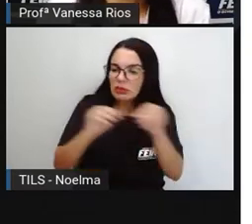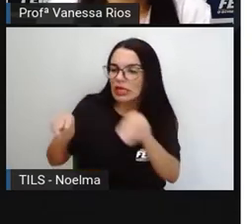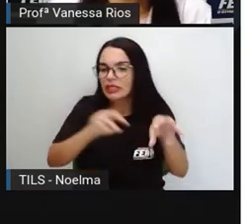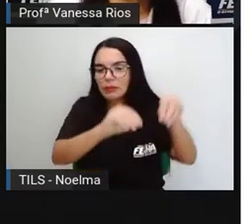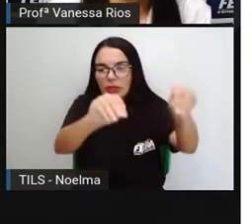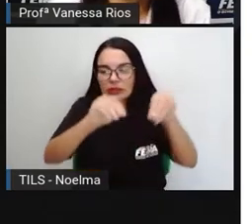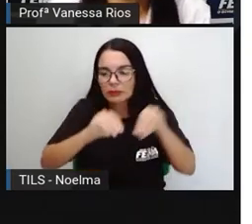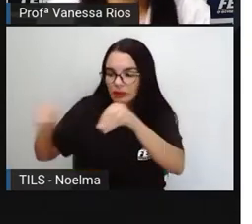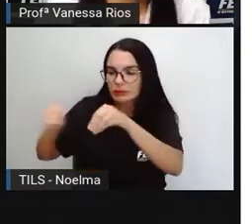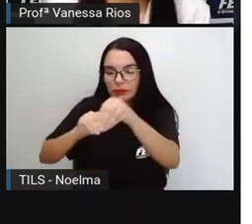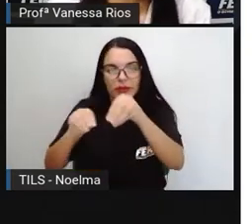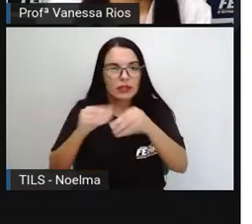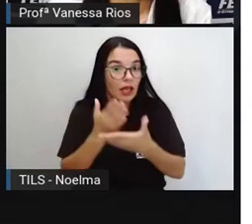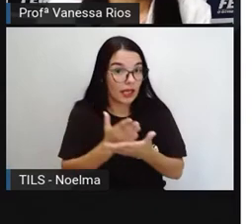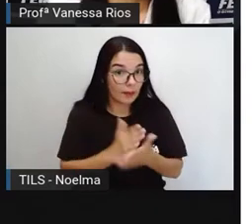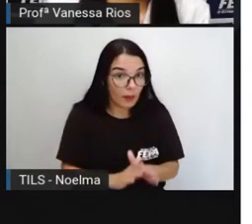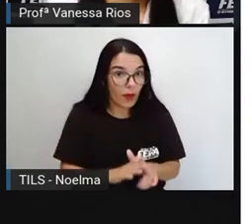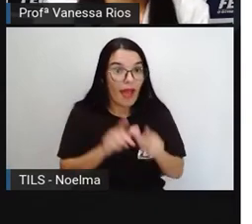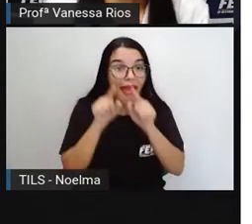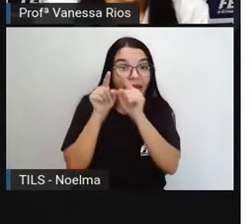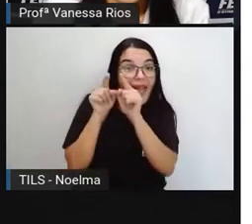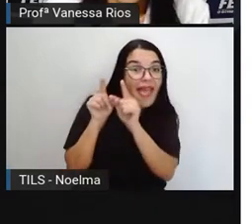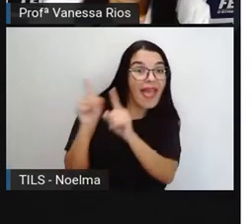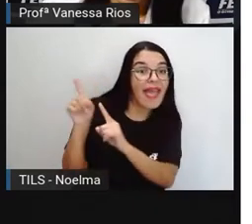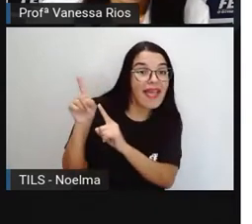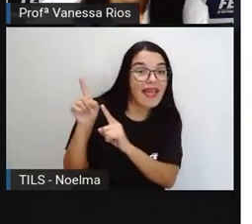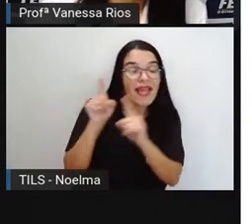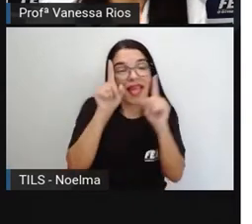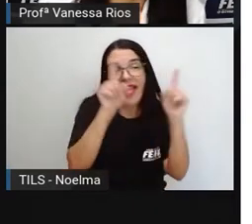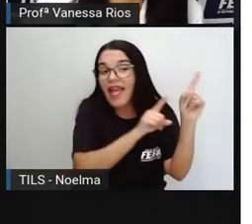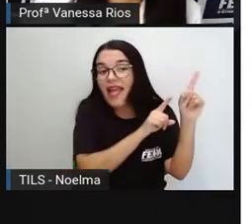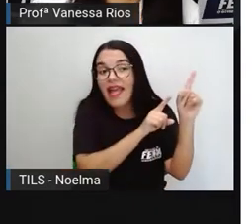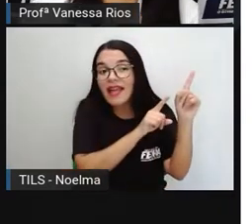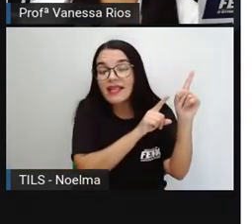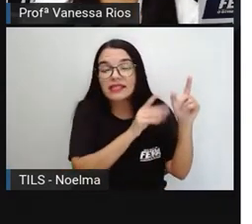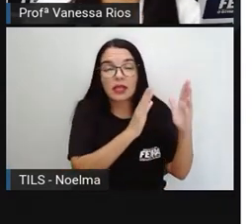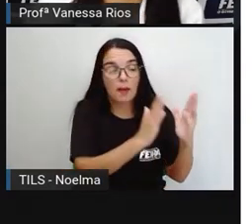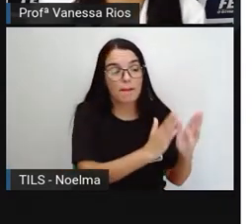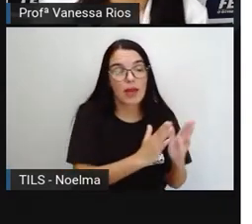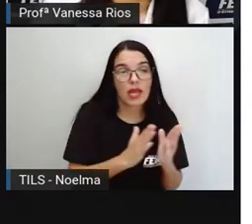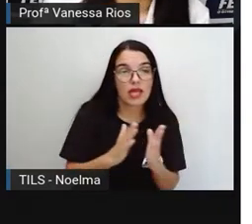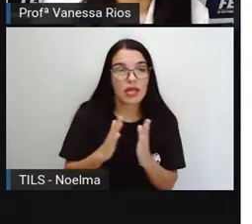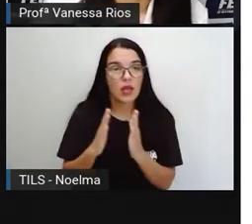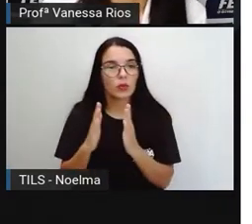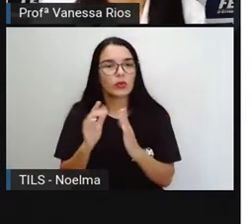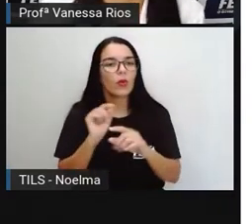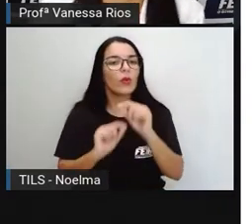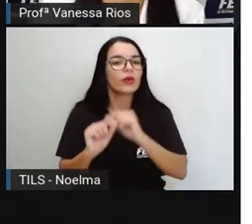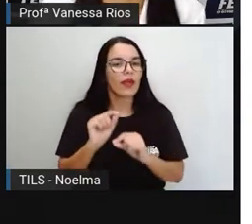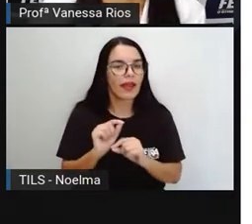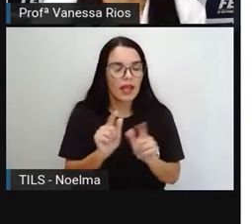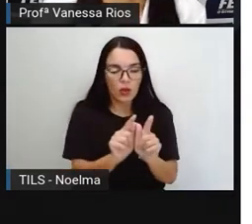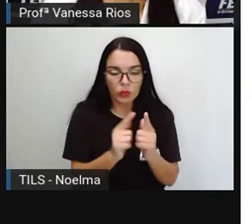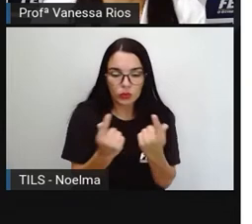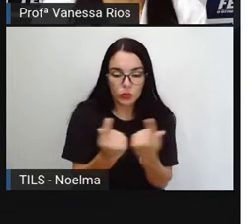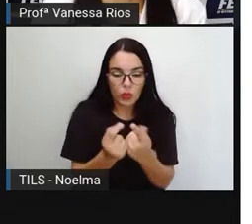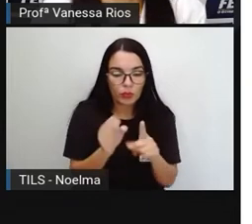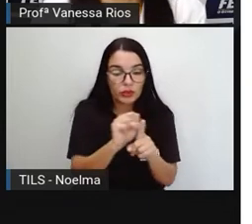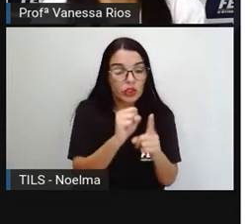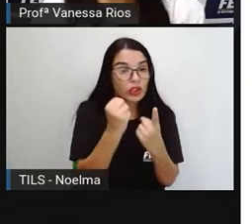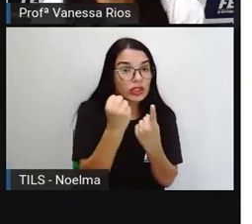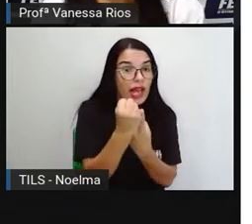à sobrevivência por determinado período, o sedentarismo já faz com que os grupos sociais